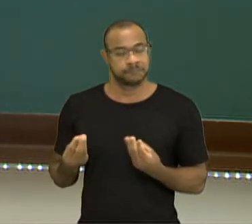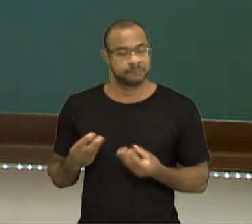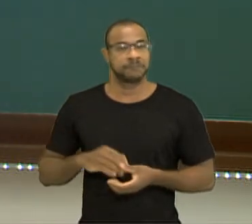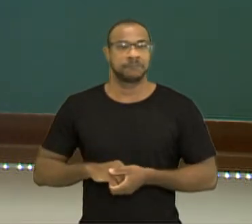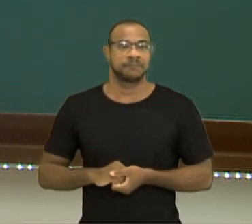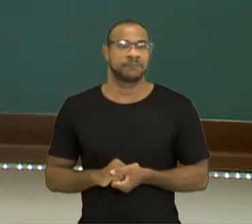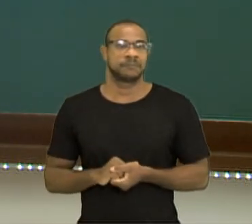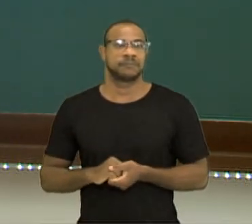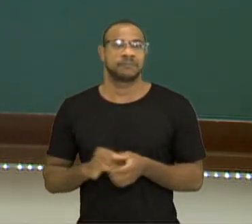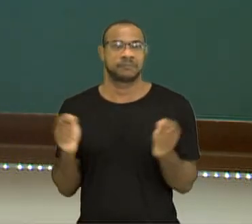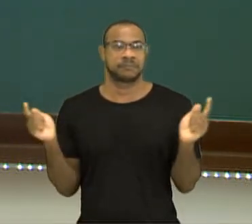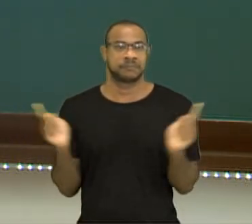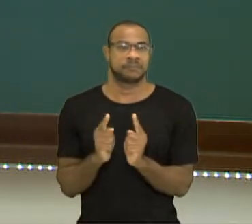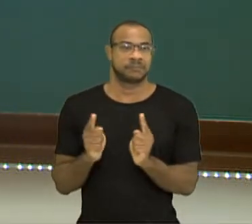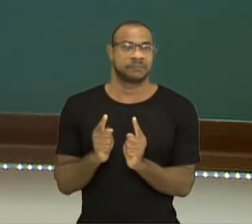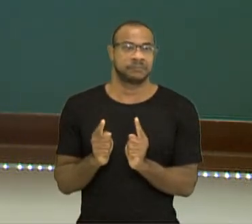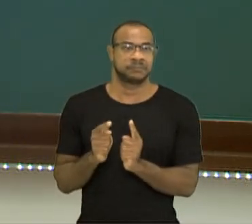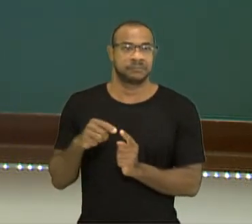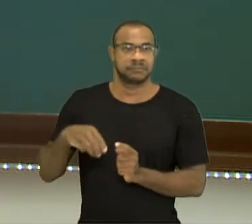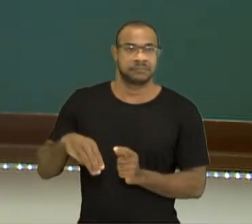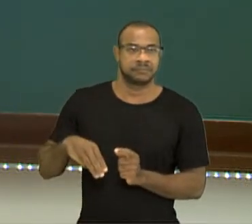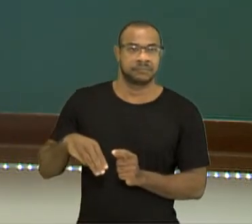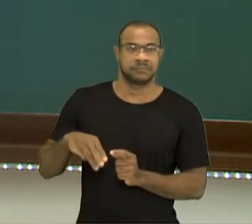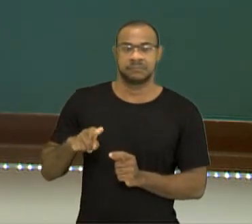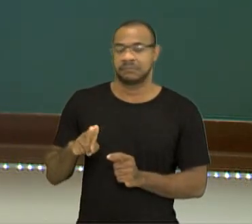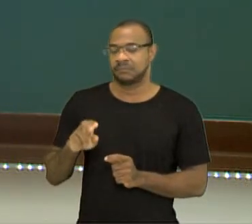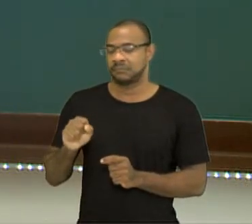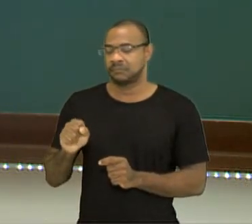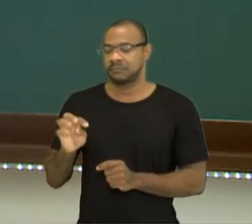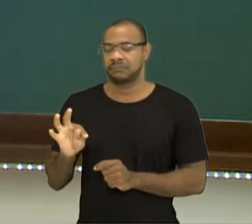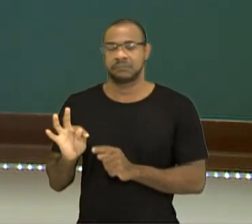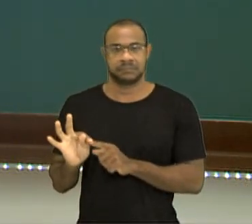está abreviado, must have practiced. Seria a mesma coisa se